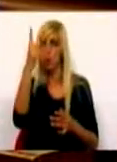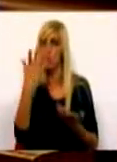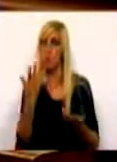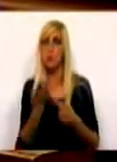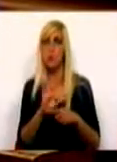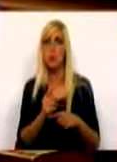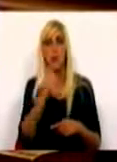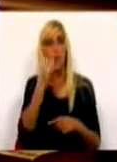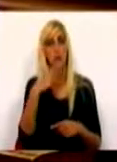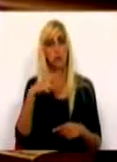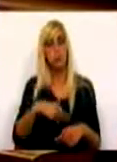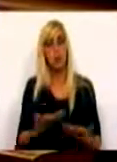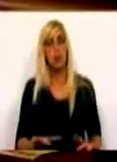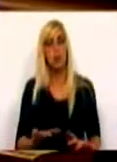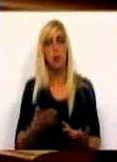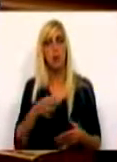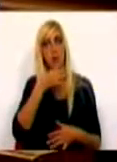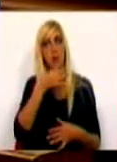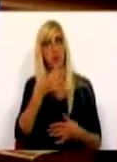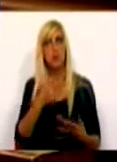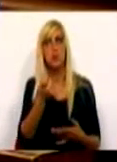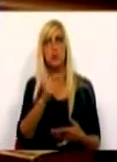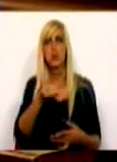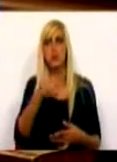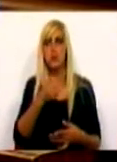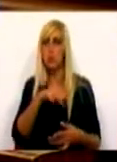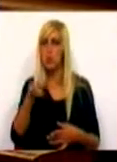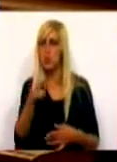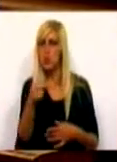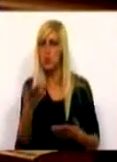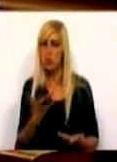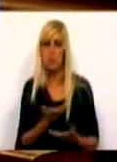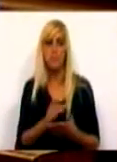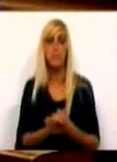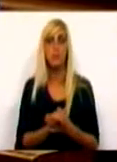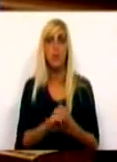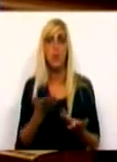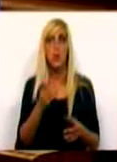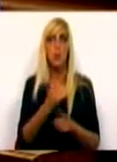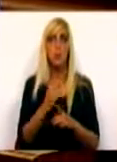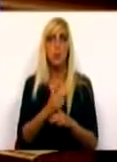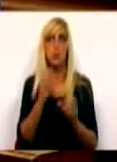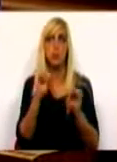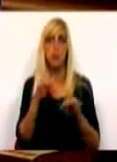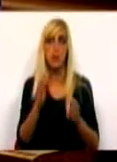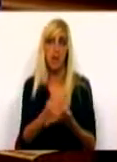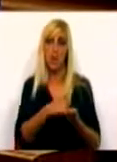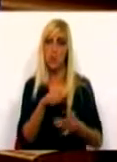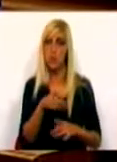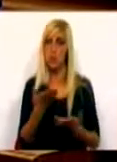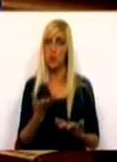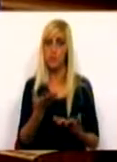Porto e Norte de Portugal, estamos a falar de 2,5 milhões de euros. O mesmo se passa com as cativações. No